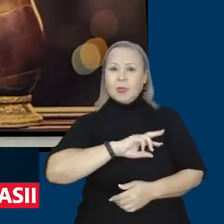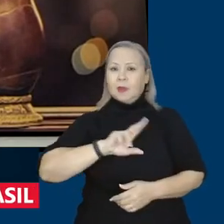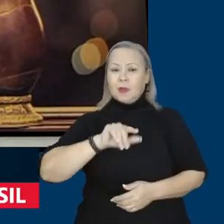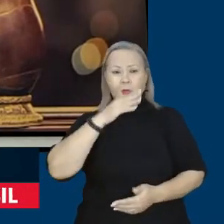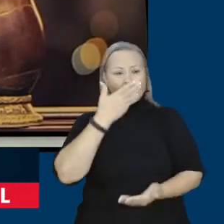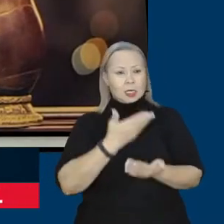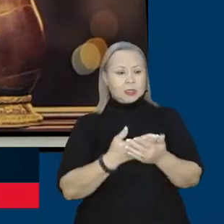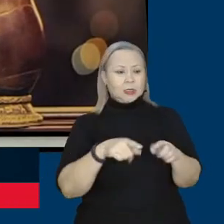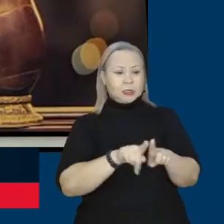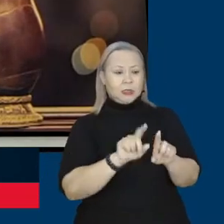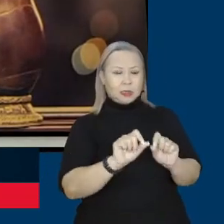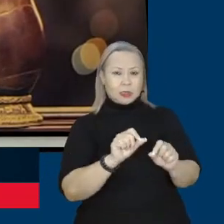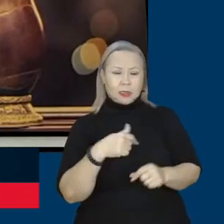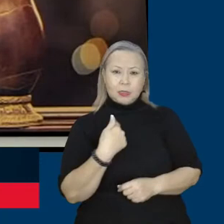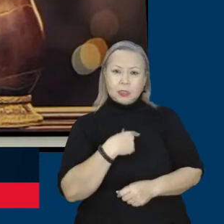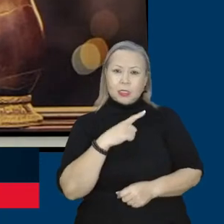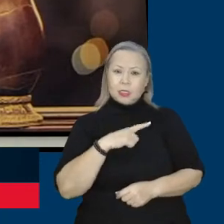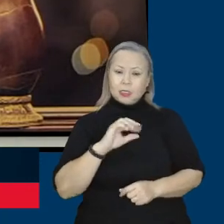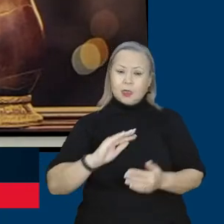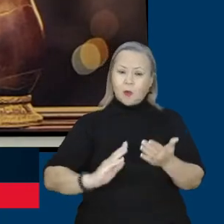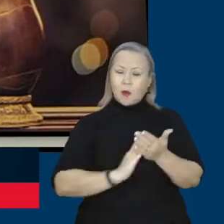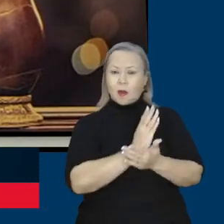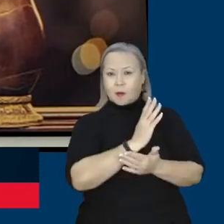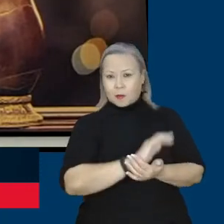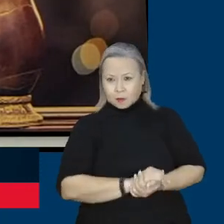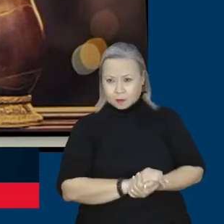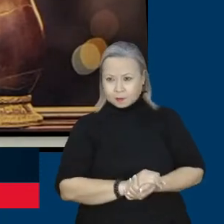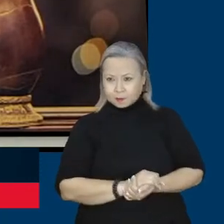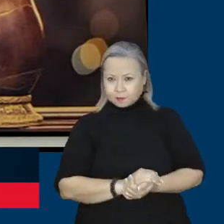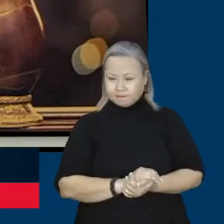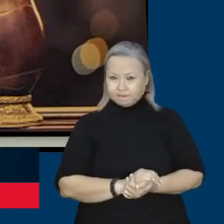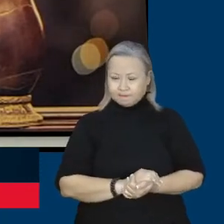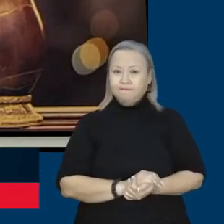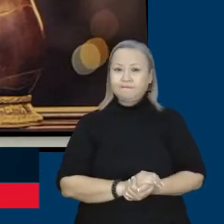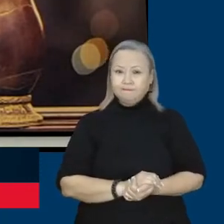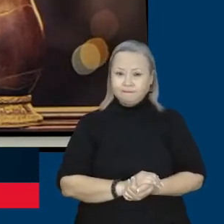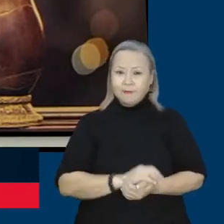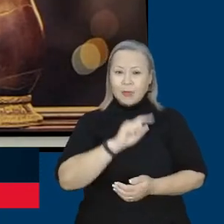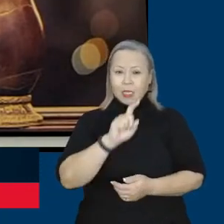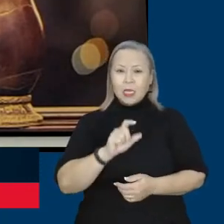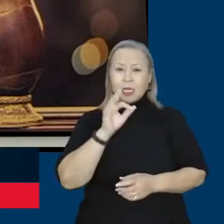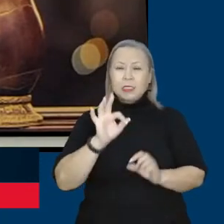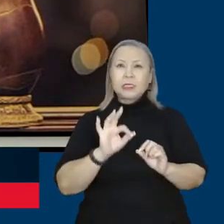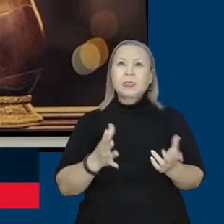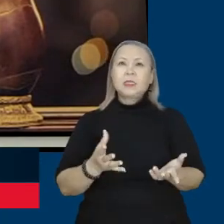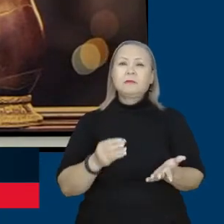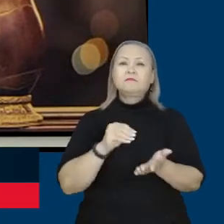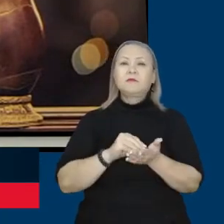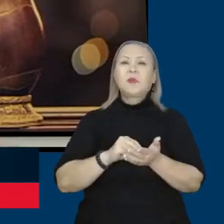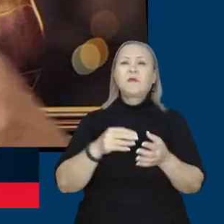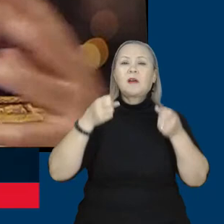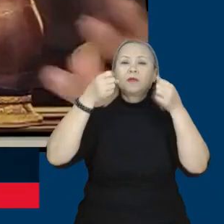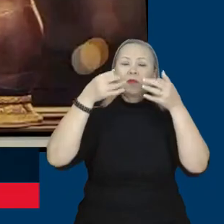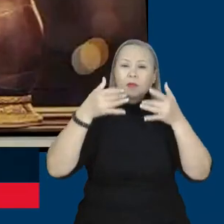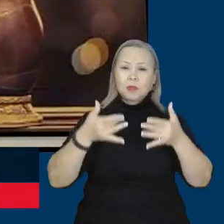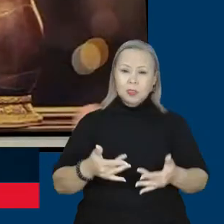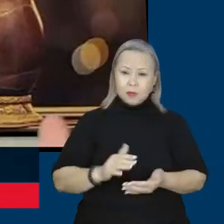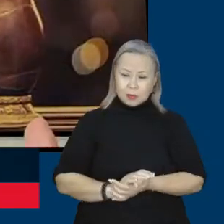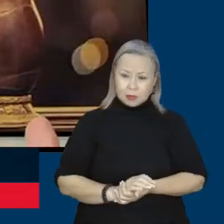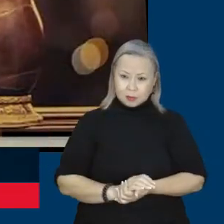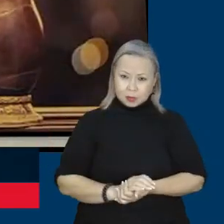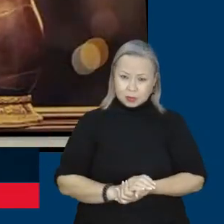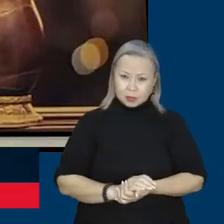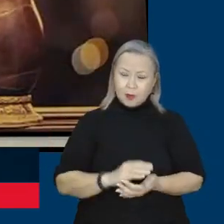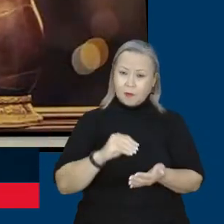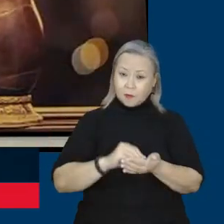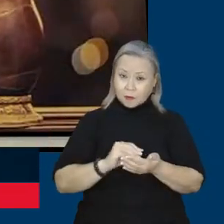mesmo que nós te uma aprovação por Ampla amanhã seria inexplicável que nós outros eu digo